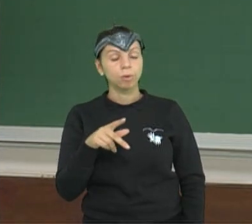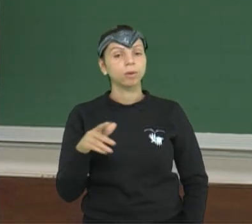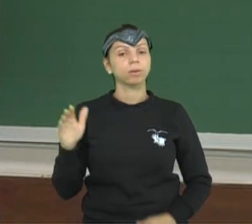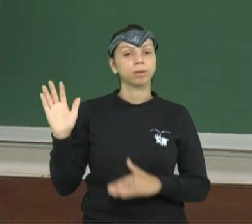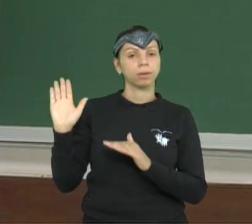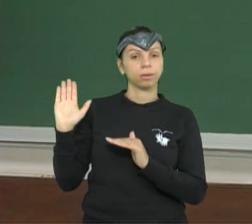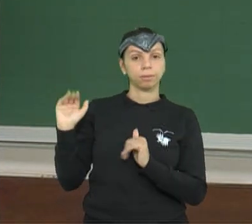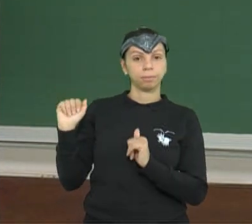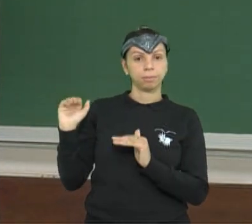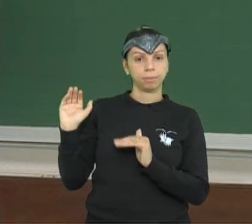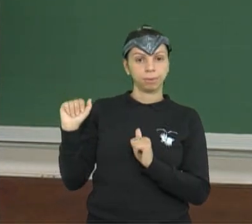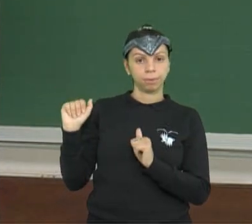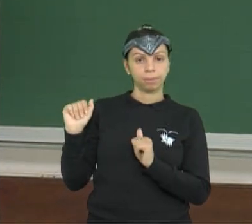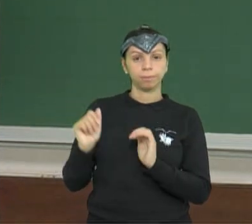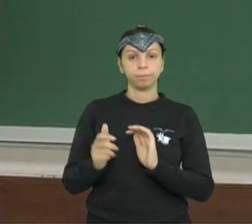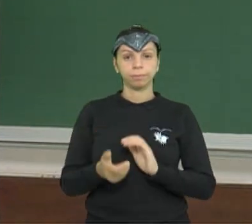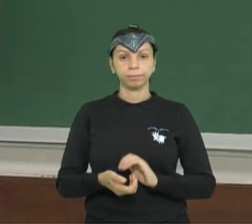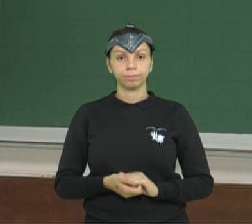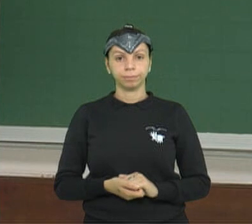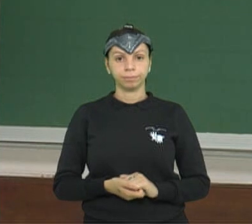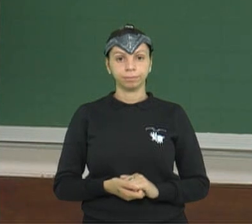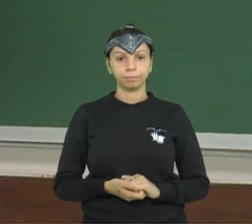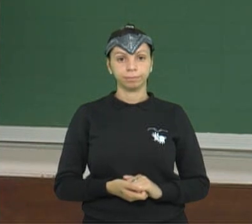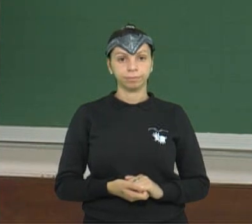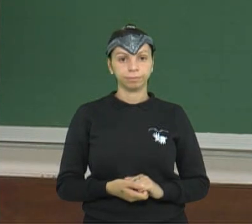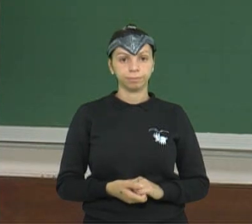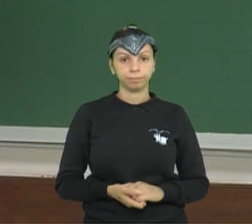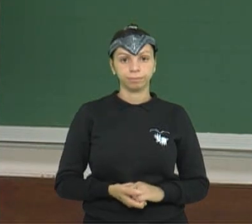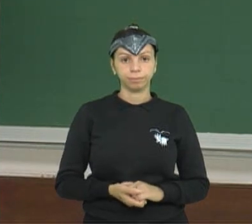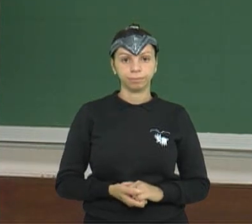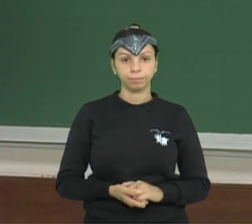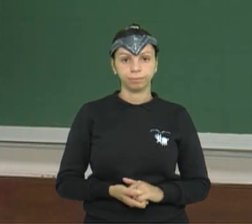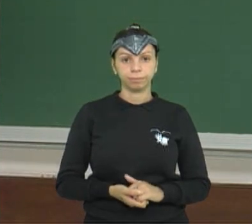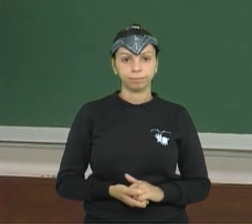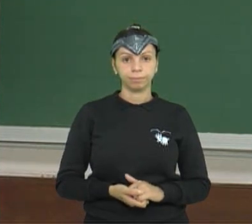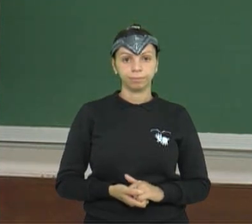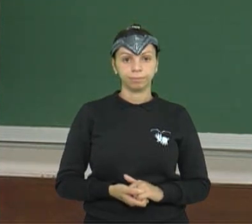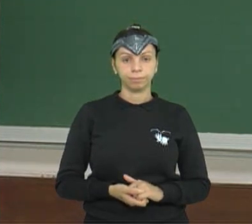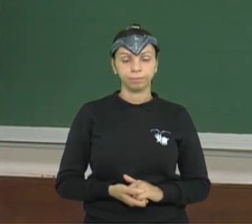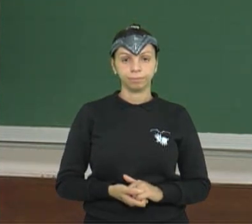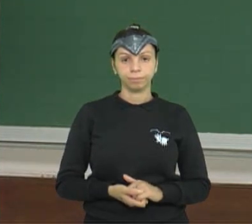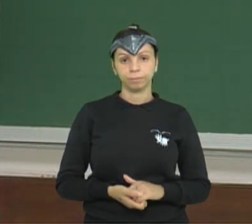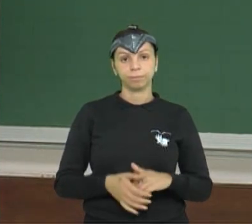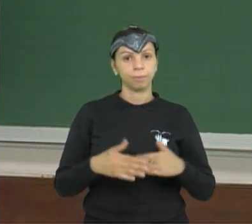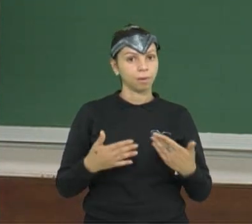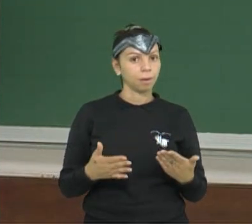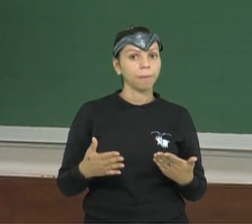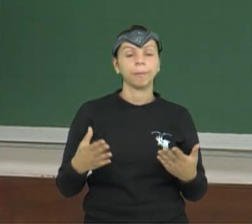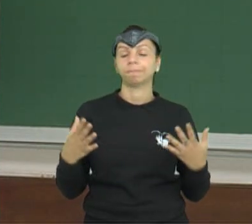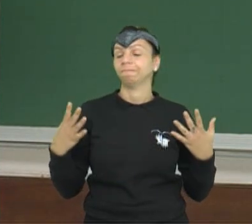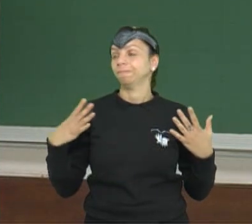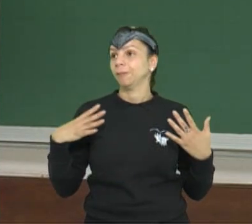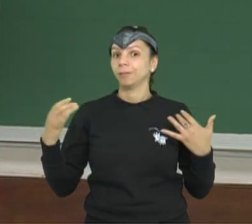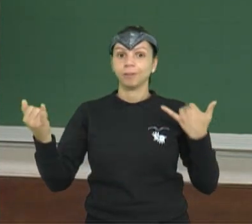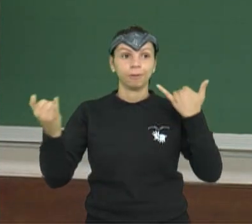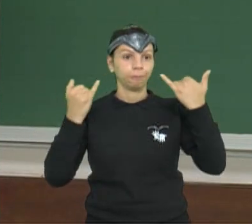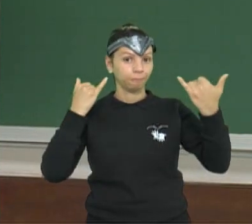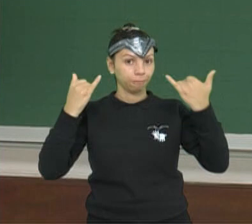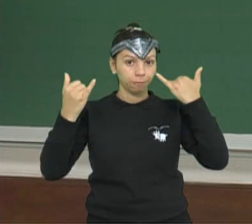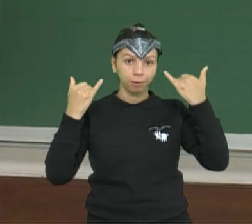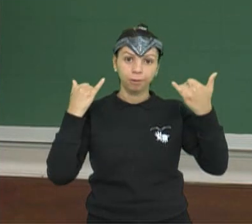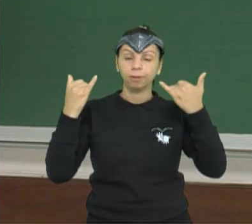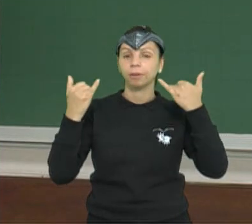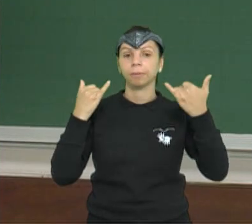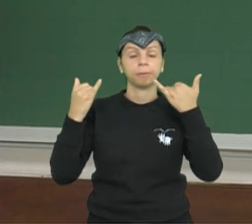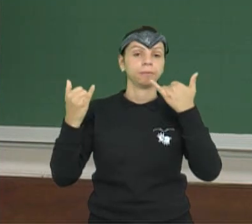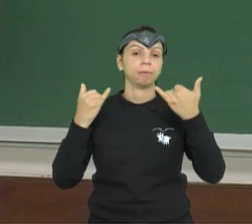in Connection and the Others Still Unpublished. Então, olha só, é muita coisa que nós temos aqui,